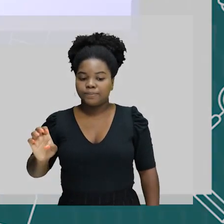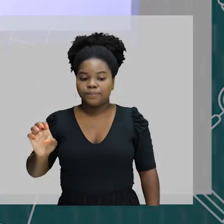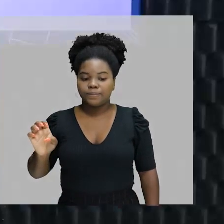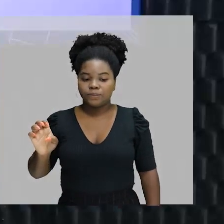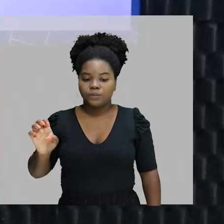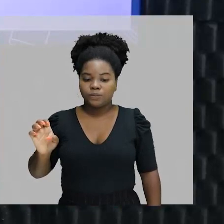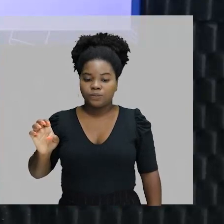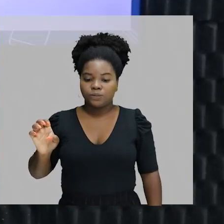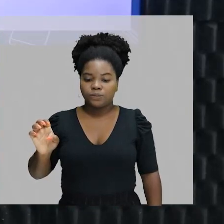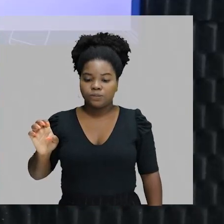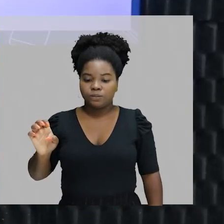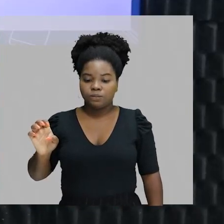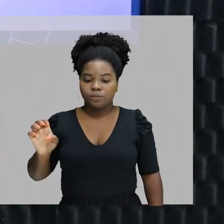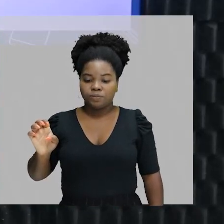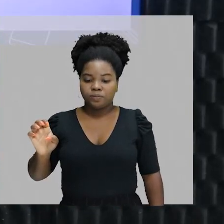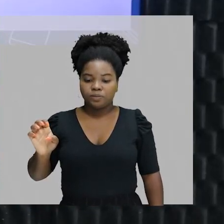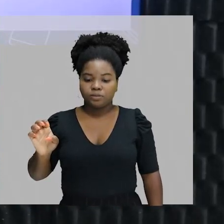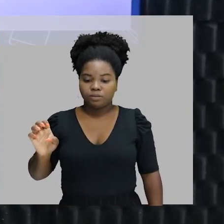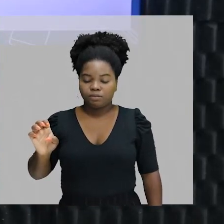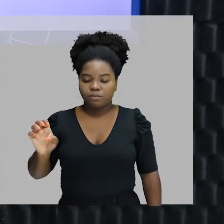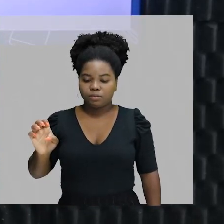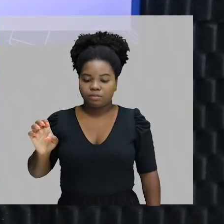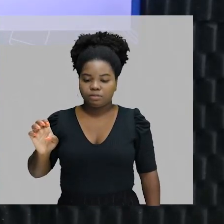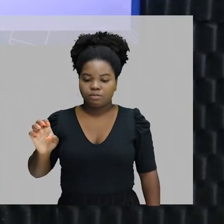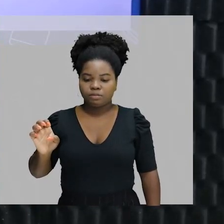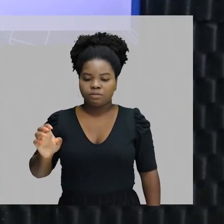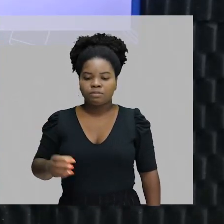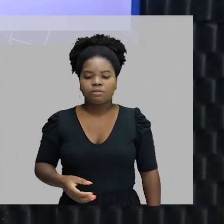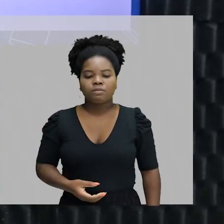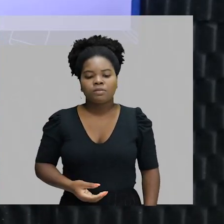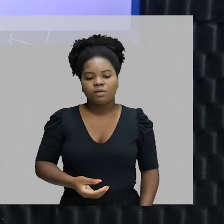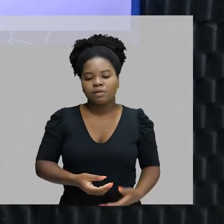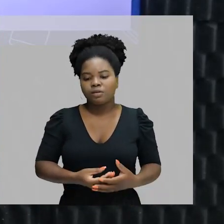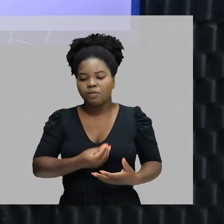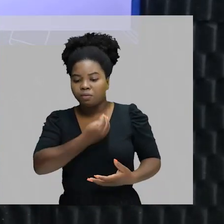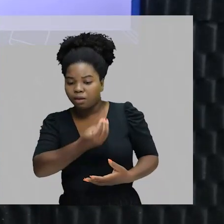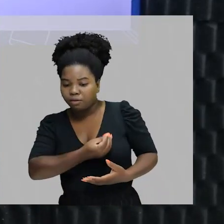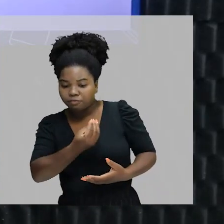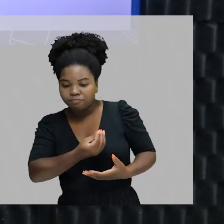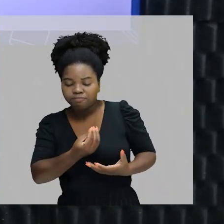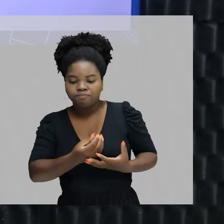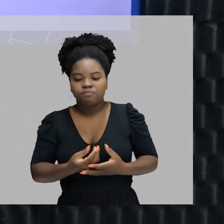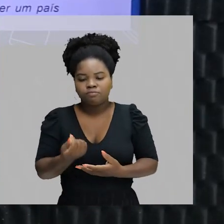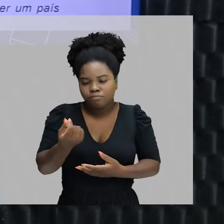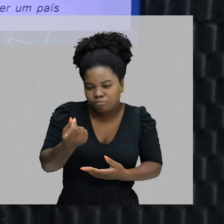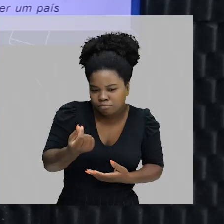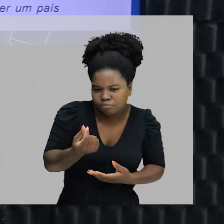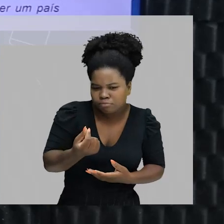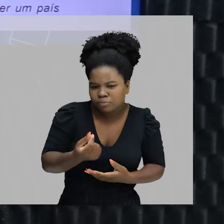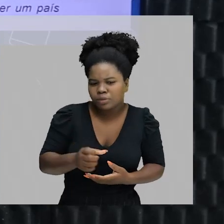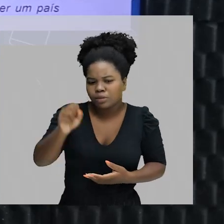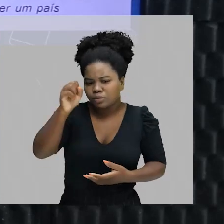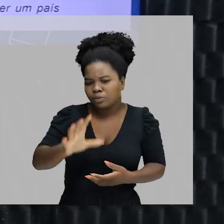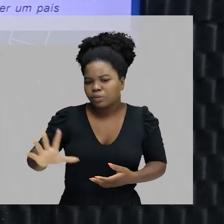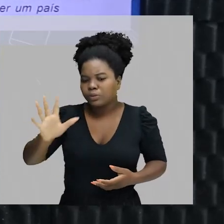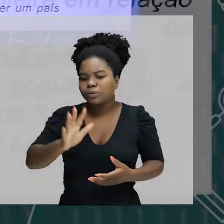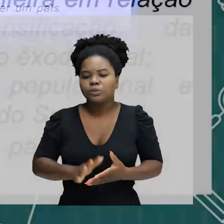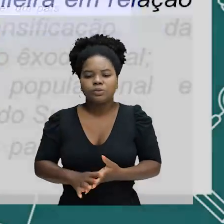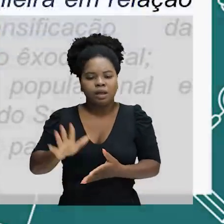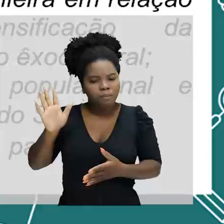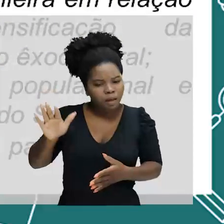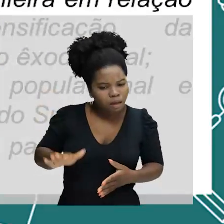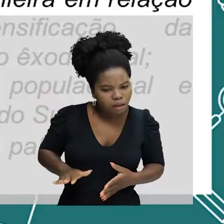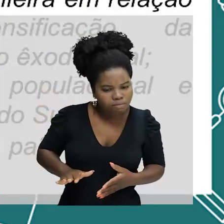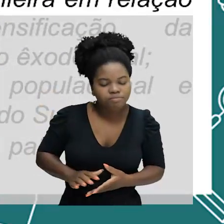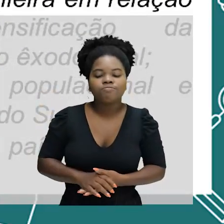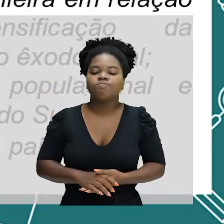pelo alto preço do solo nas demais regiões, ou seja, o custo de vida no Sudeste é mais barato. Gente, bora relembrar uma coisa importante.